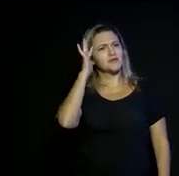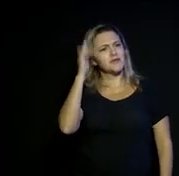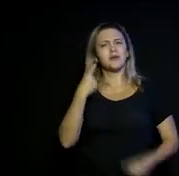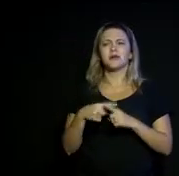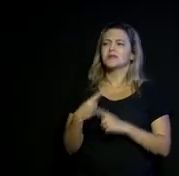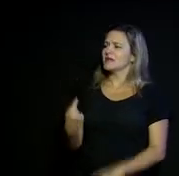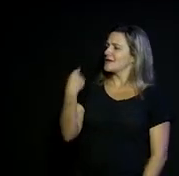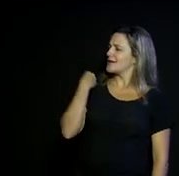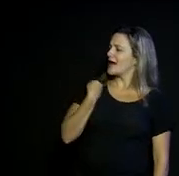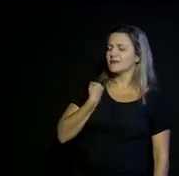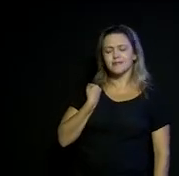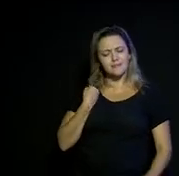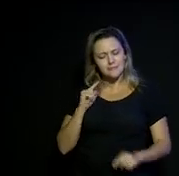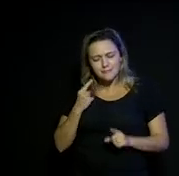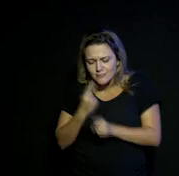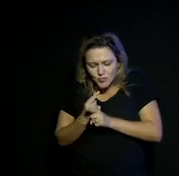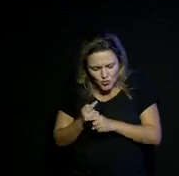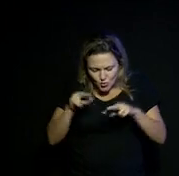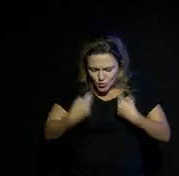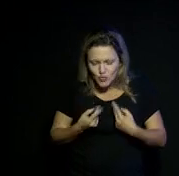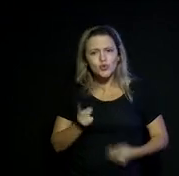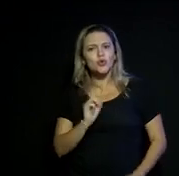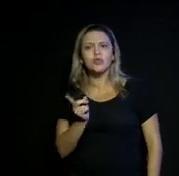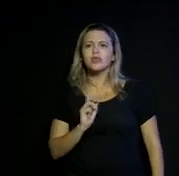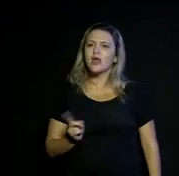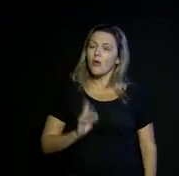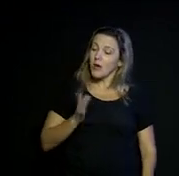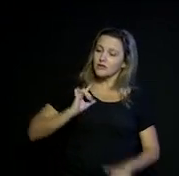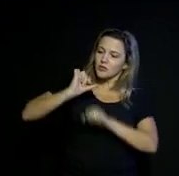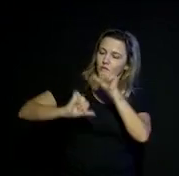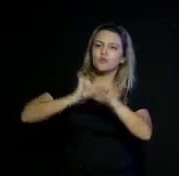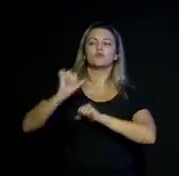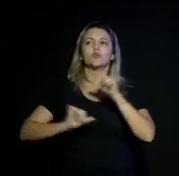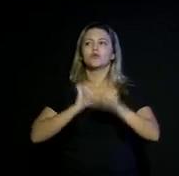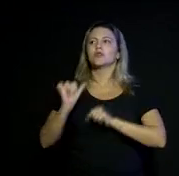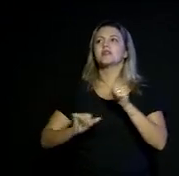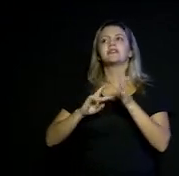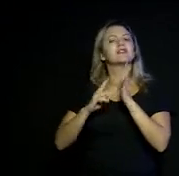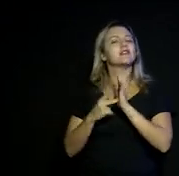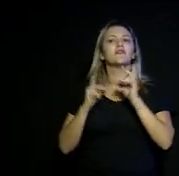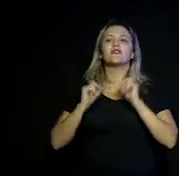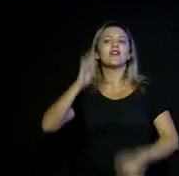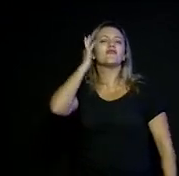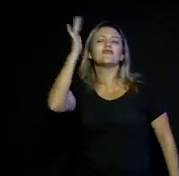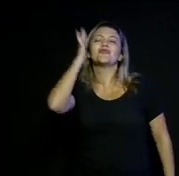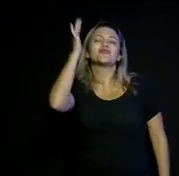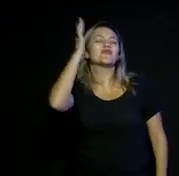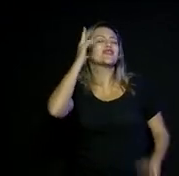como eu nunca encontrei isso. E é a melhor parte da minha vida que eu encontrei até agora. Filosofia é uma parteira, como